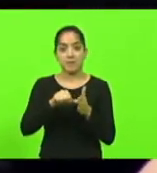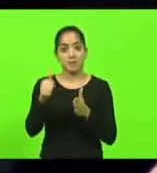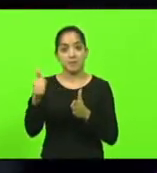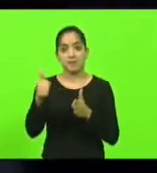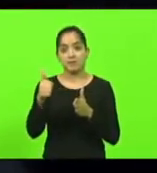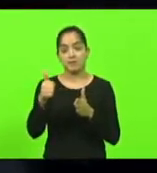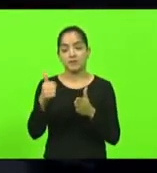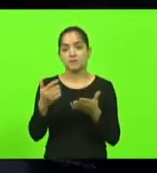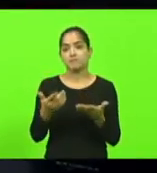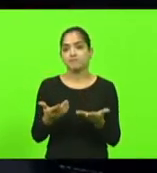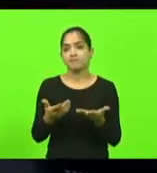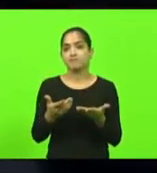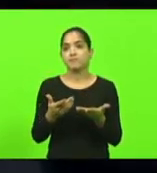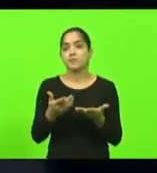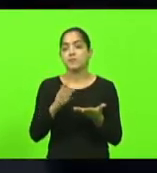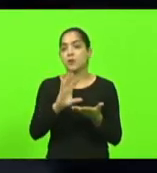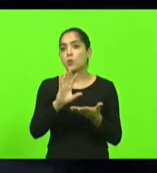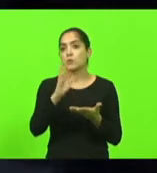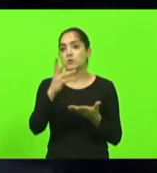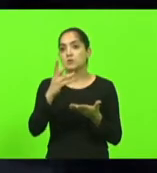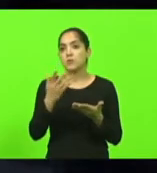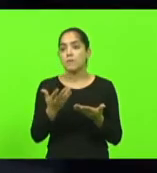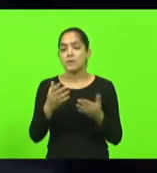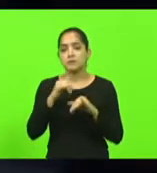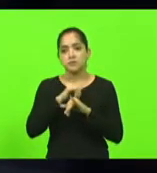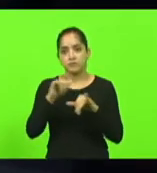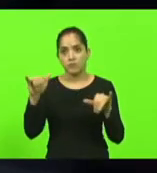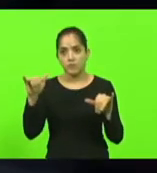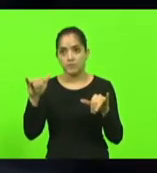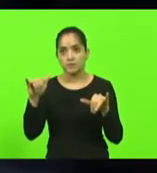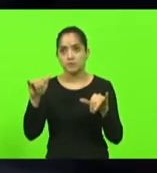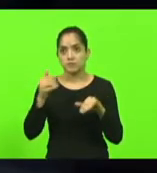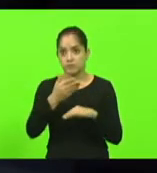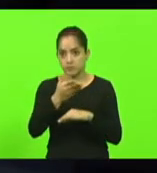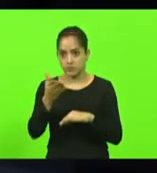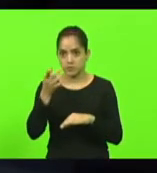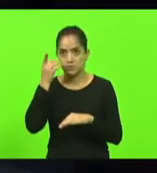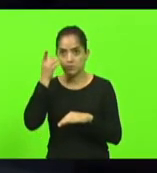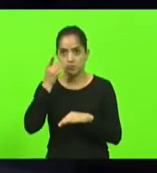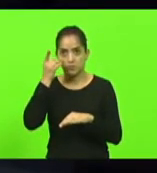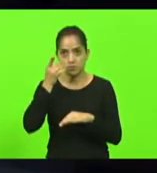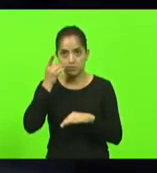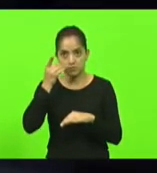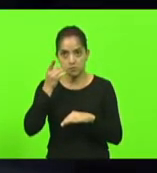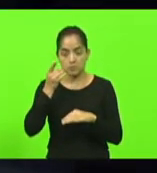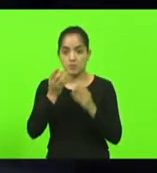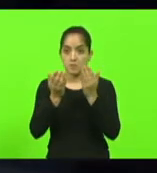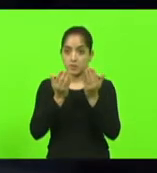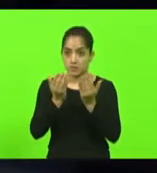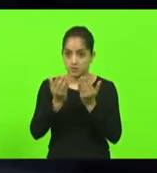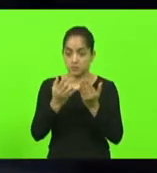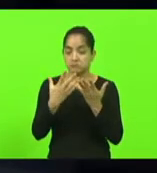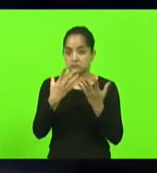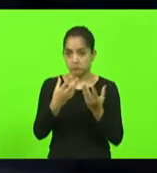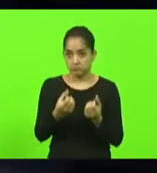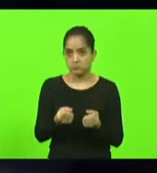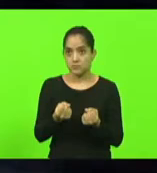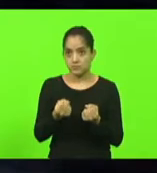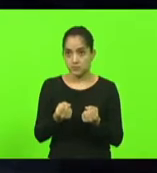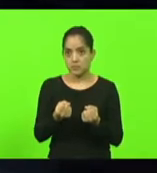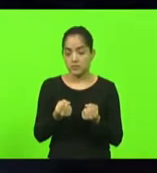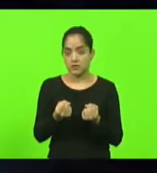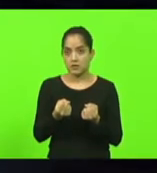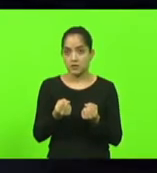quórum. Mas eu quero só trazer informação aqui para os colegas deputados. Meu parecer seria favorável, né? Favorável à